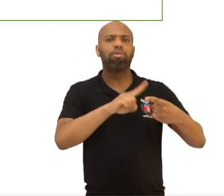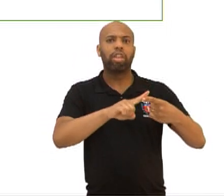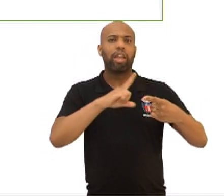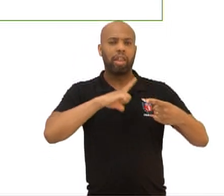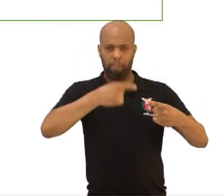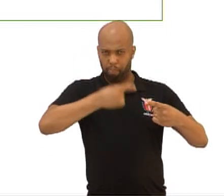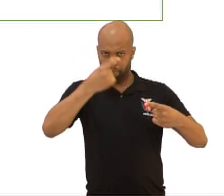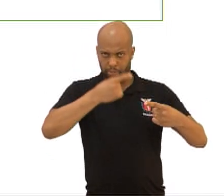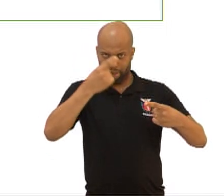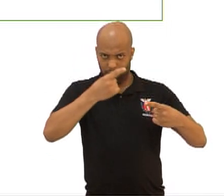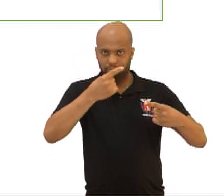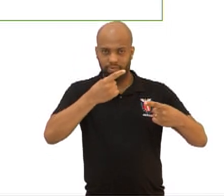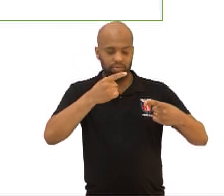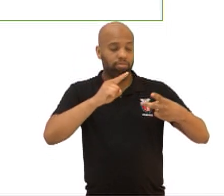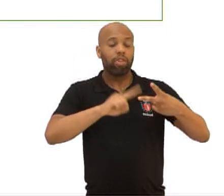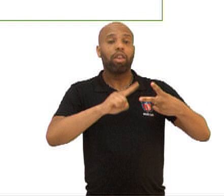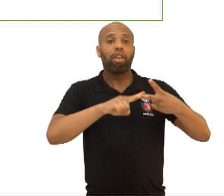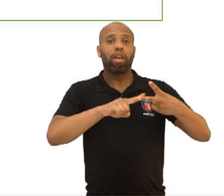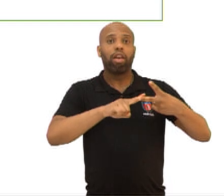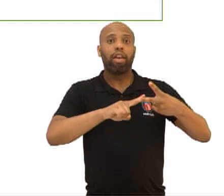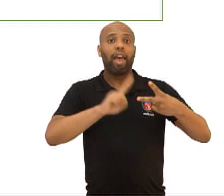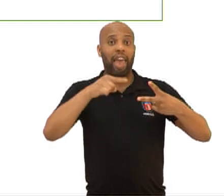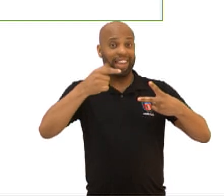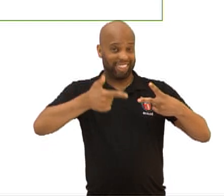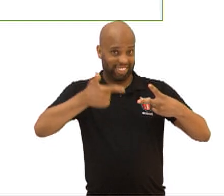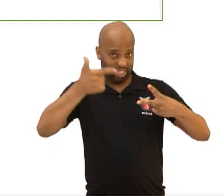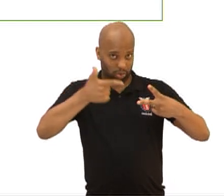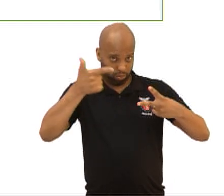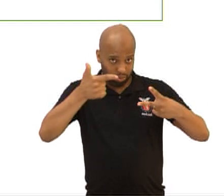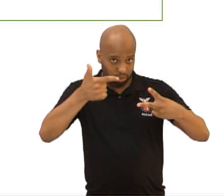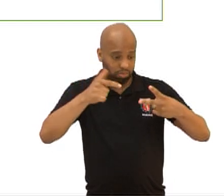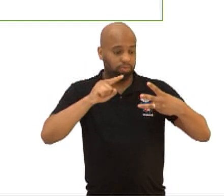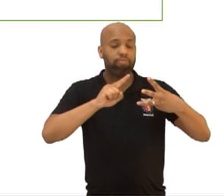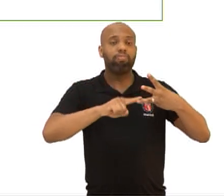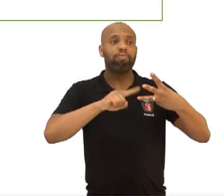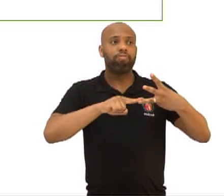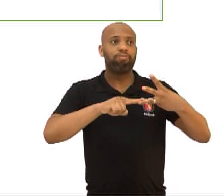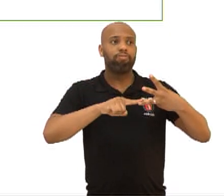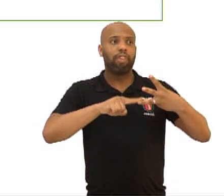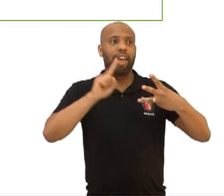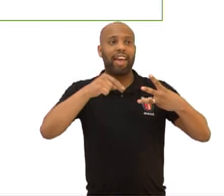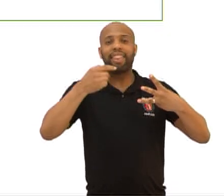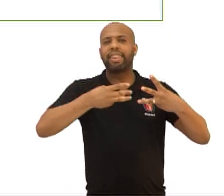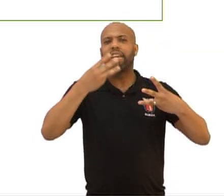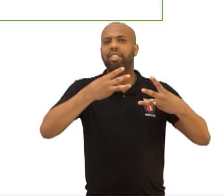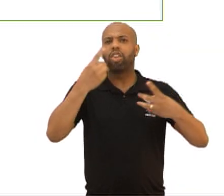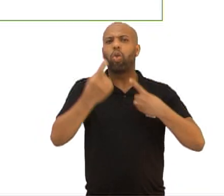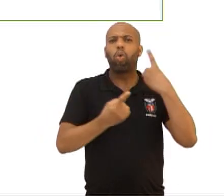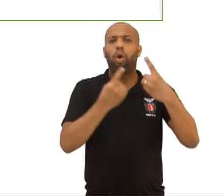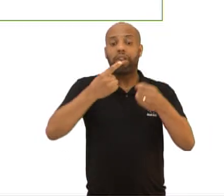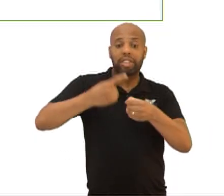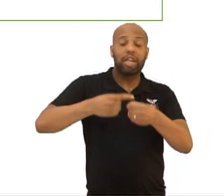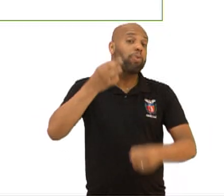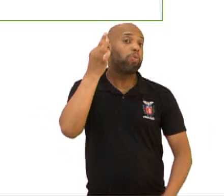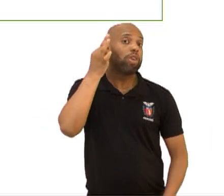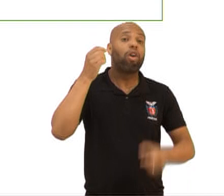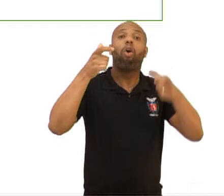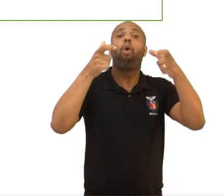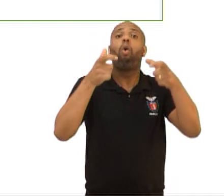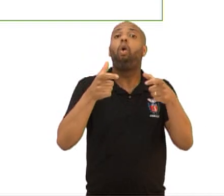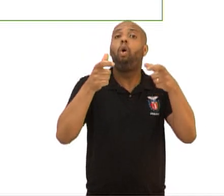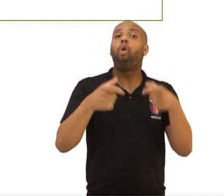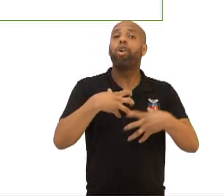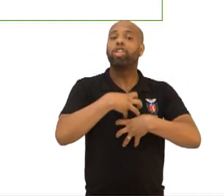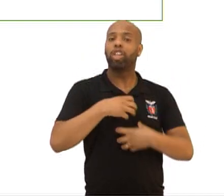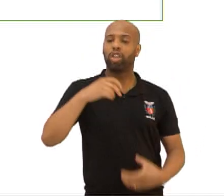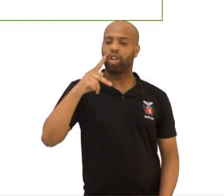primeiro planalto, letra B, está no segundo planalto, ou letra C, está no terceiro planalto. Então, repetindo lá,